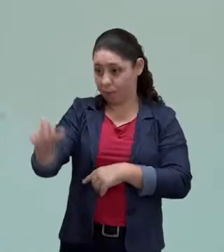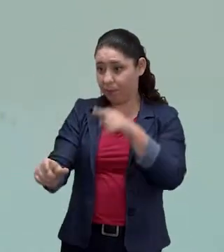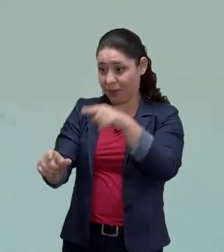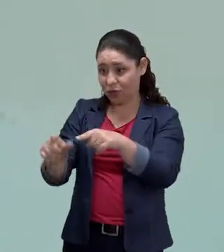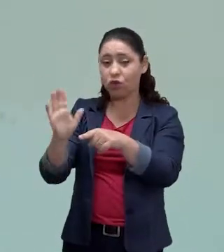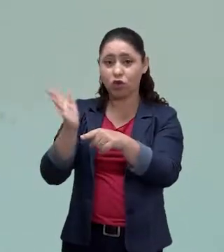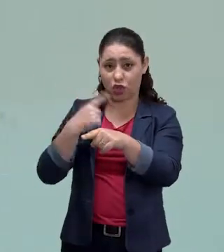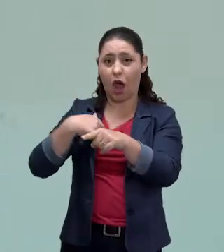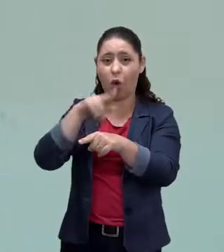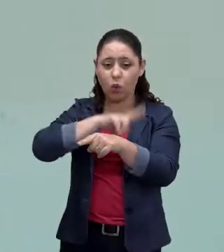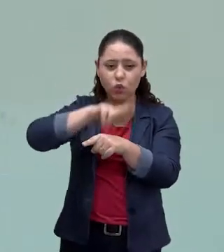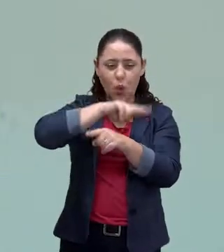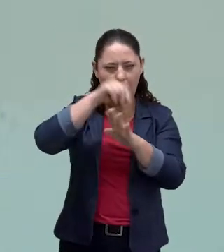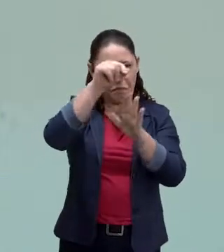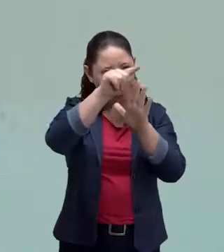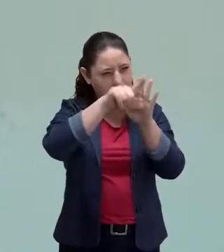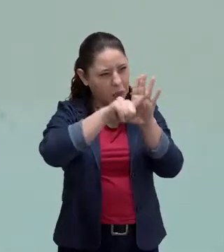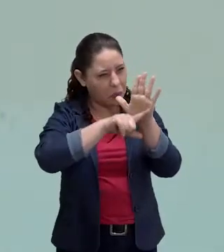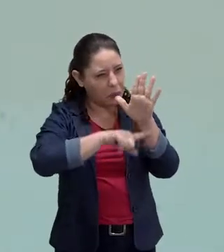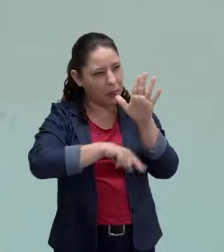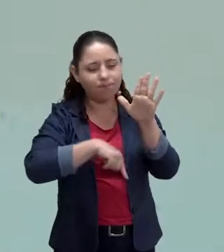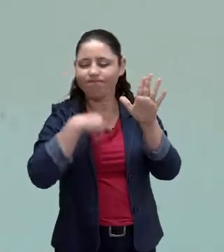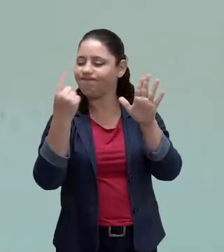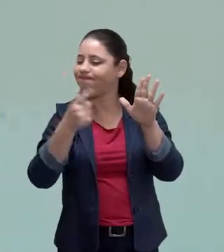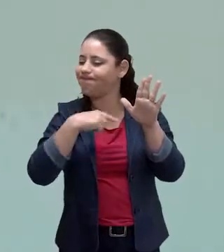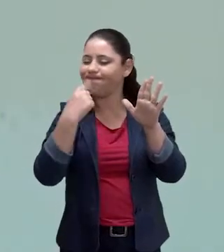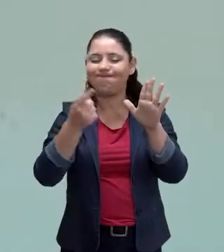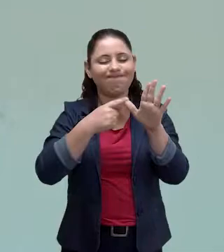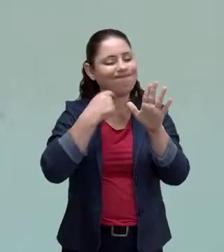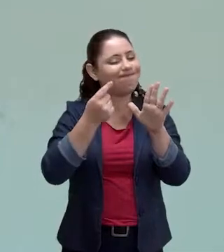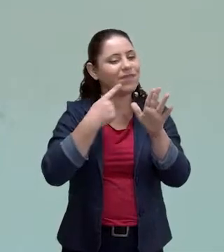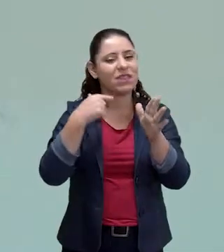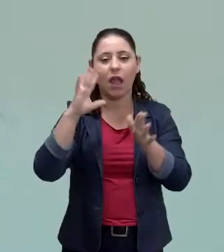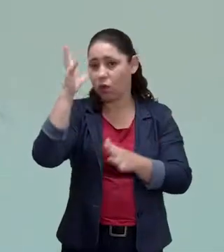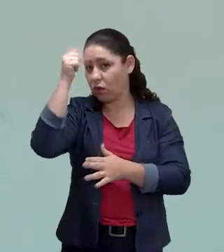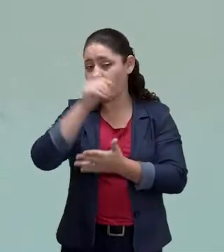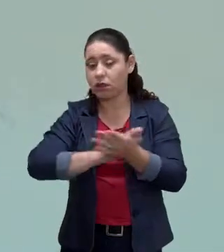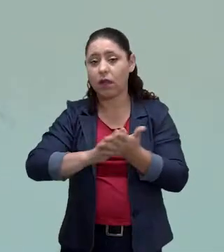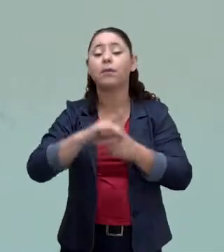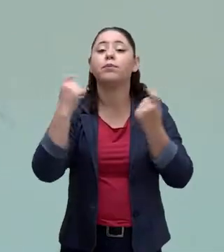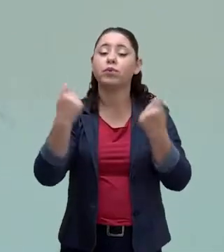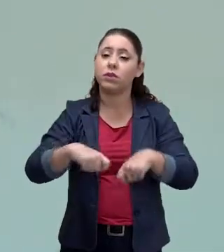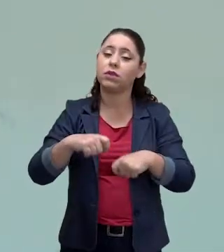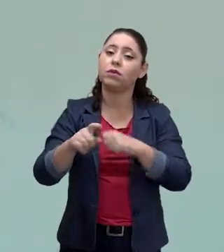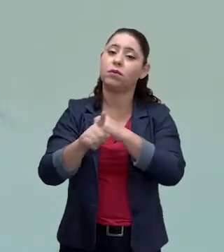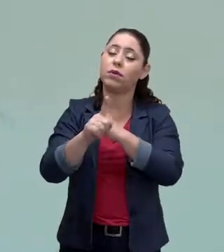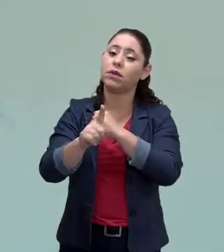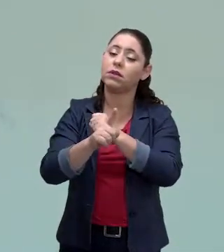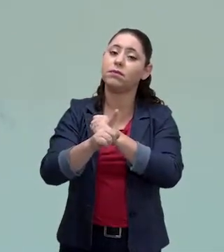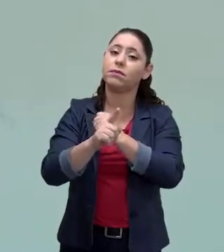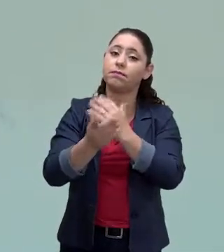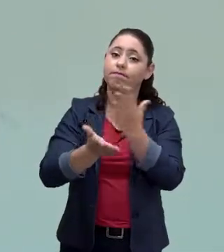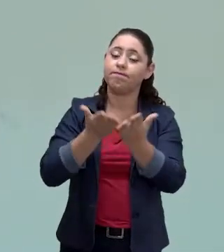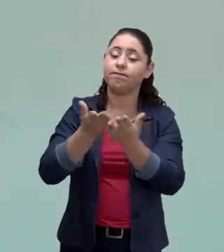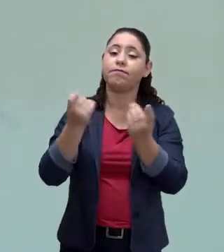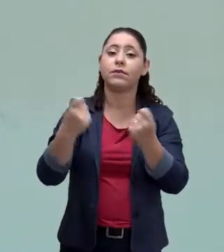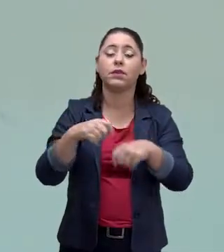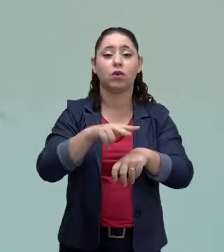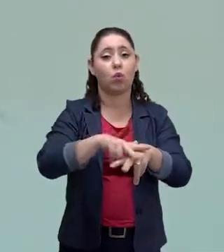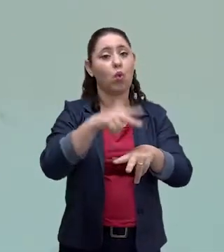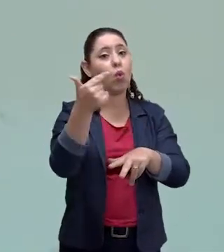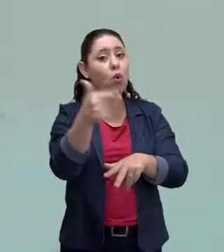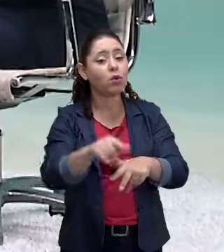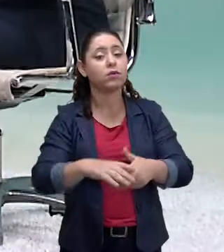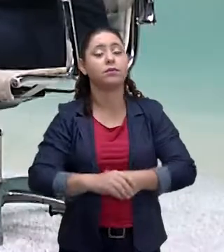as alternativas terapêuticas do SUS já foram utilizadas e não surtiu efeito. Por isso que o paciente precisa daquele medicamento não